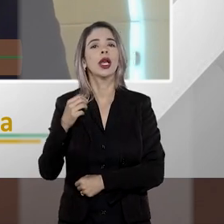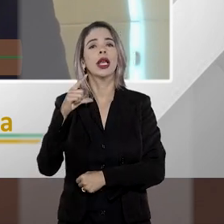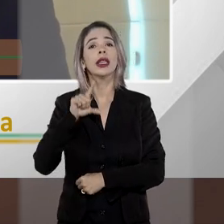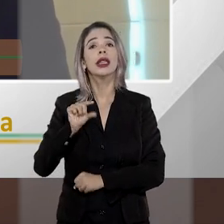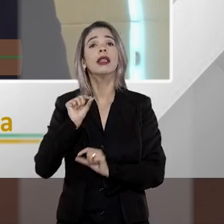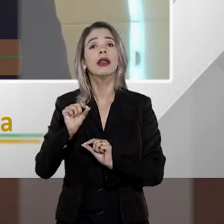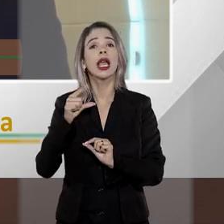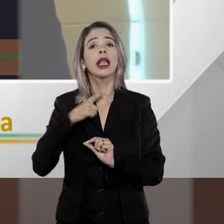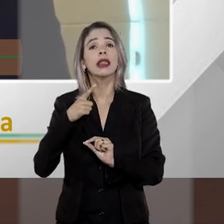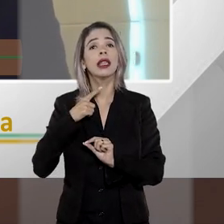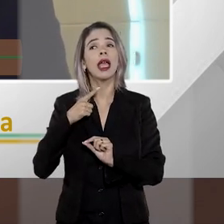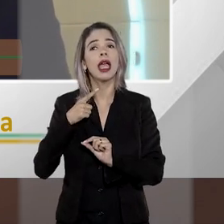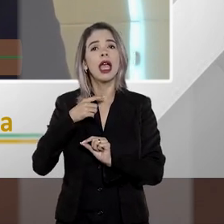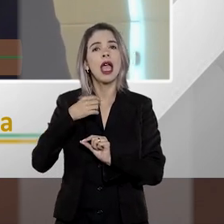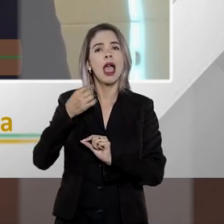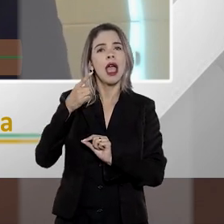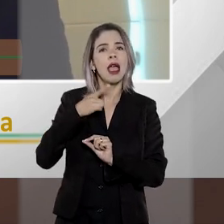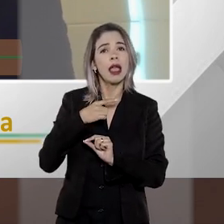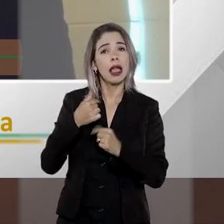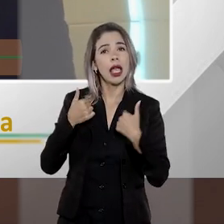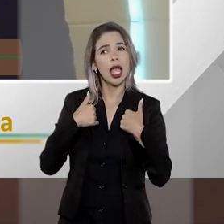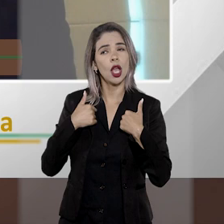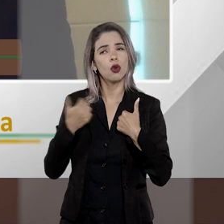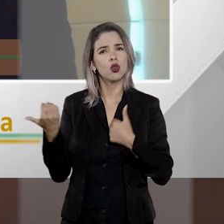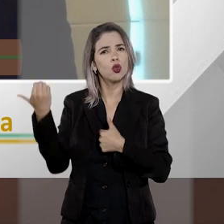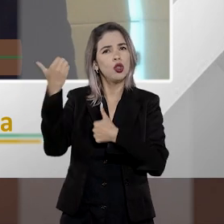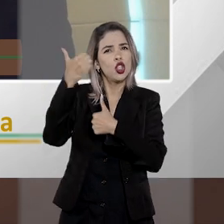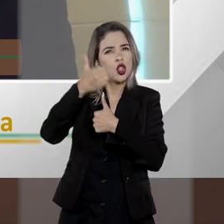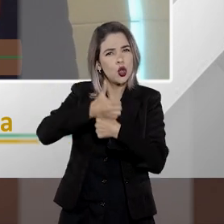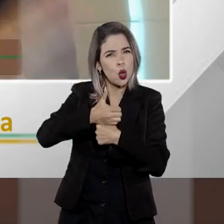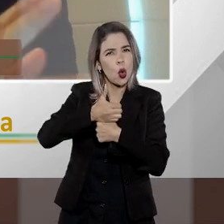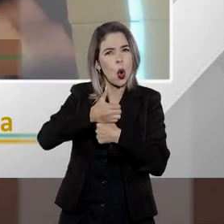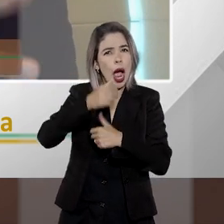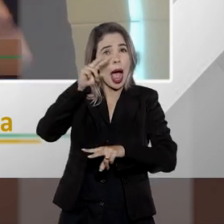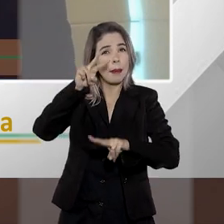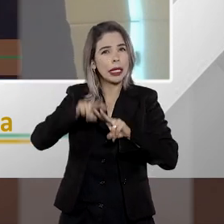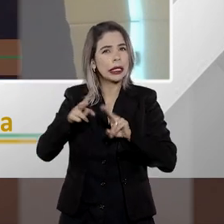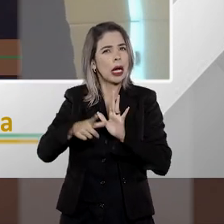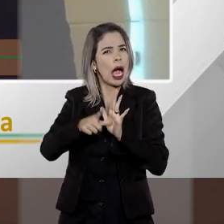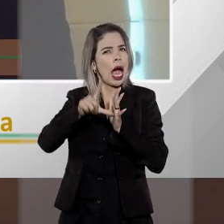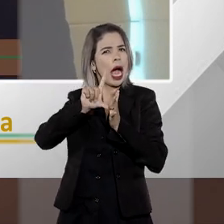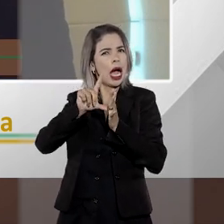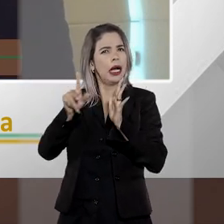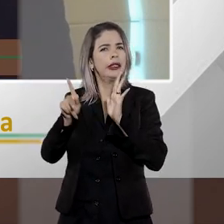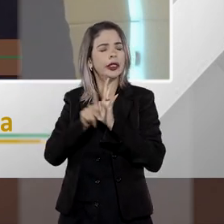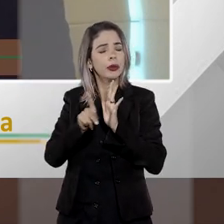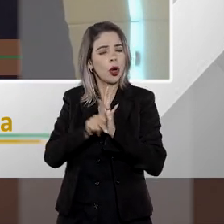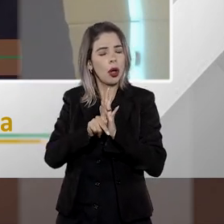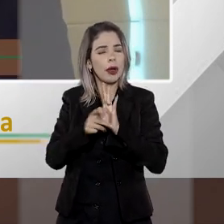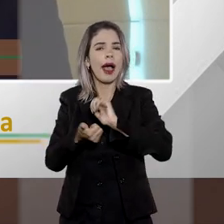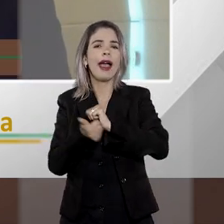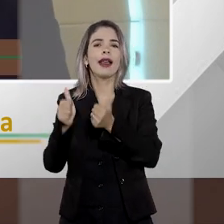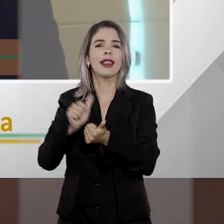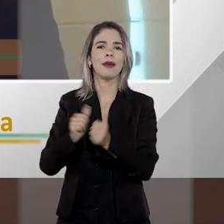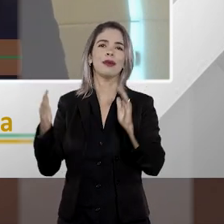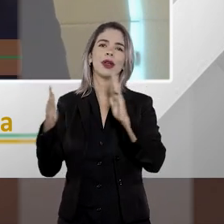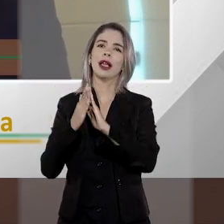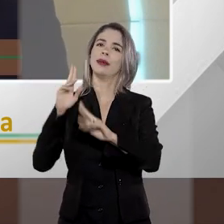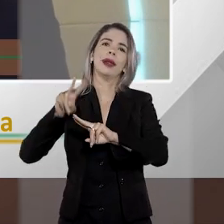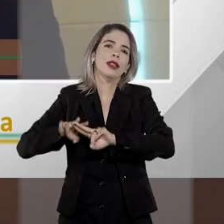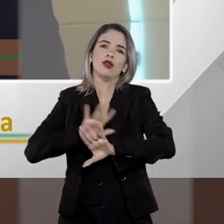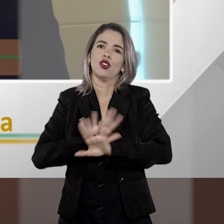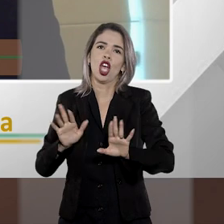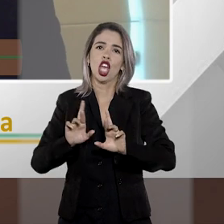hipóteses de prisão cautelar, ou seja, eu substituo uma prisão preventiva prevista ali no 312 seguintes por uma prisão